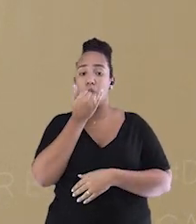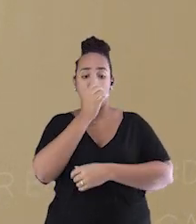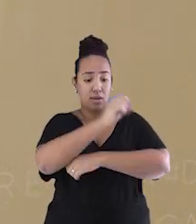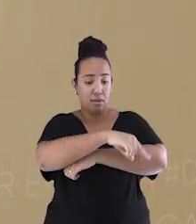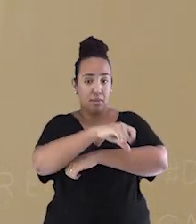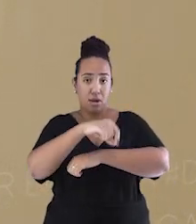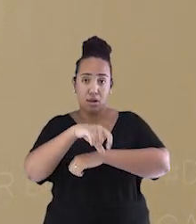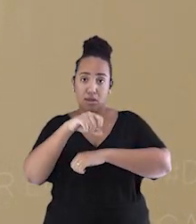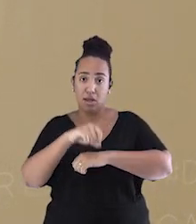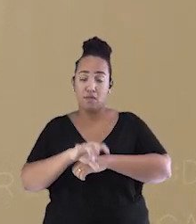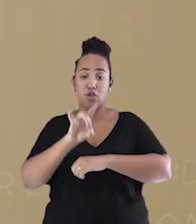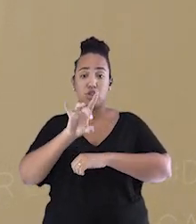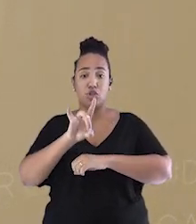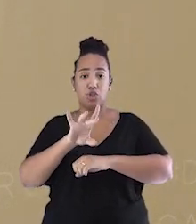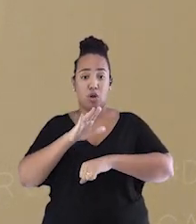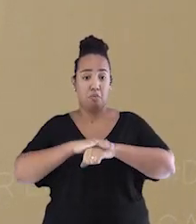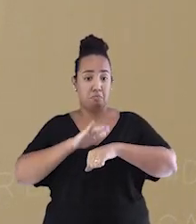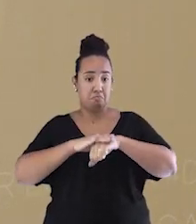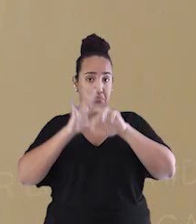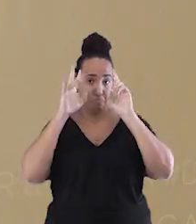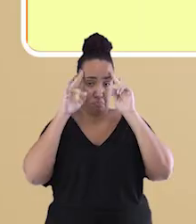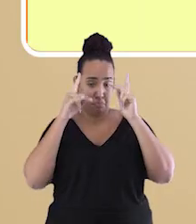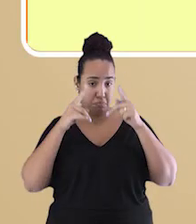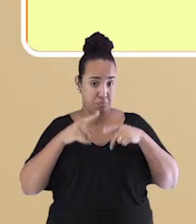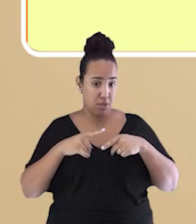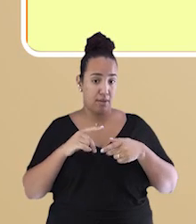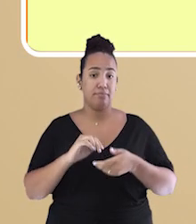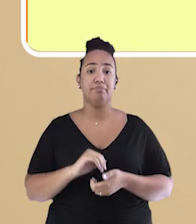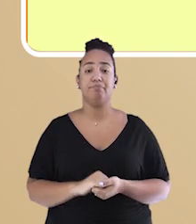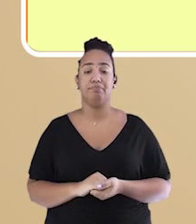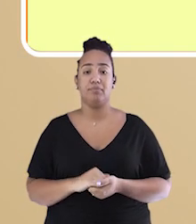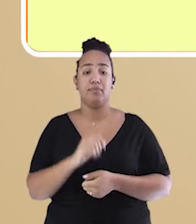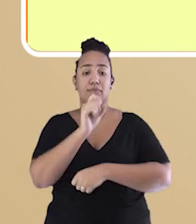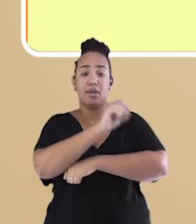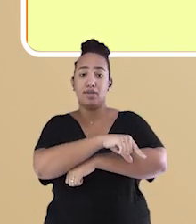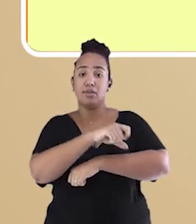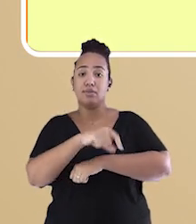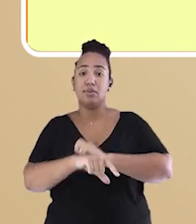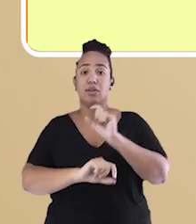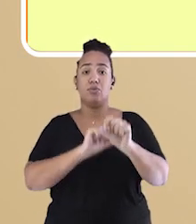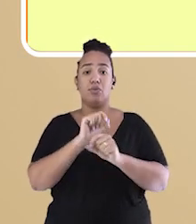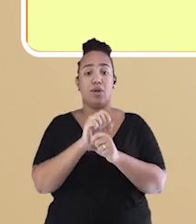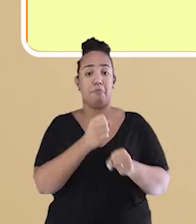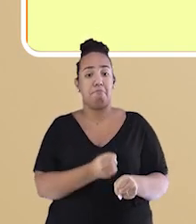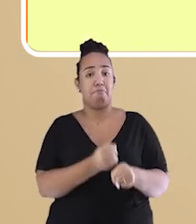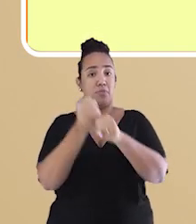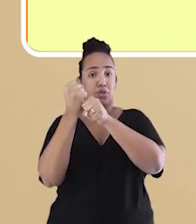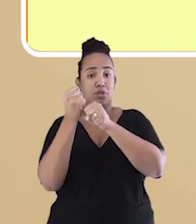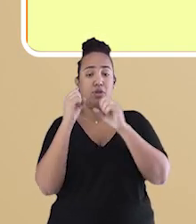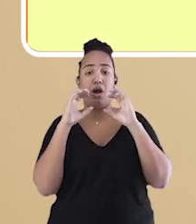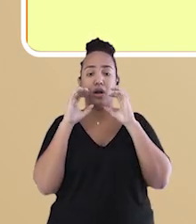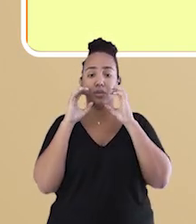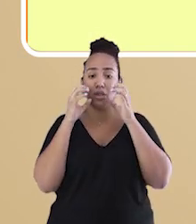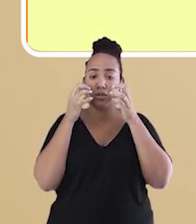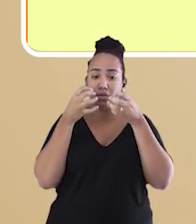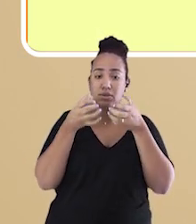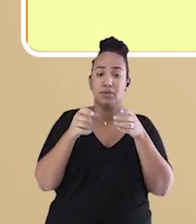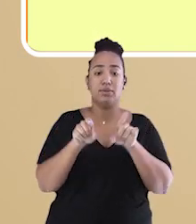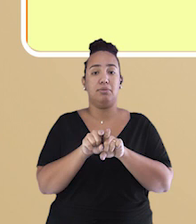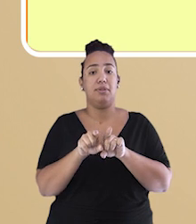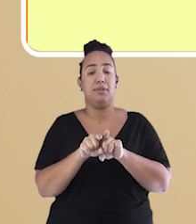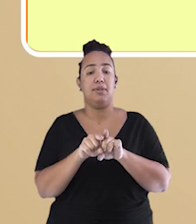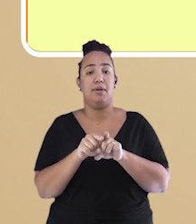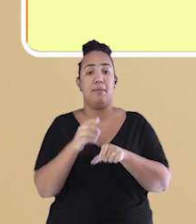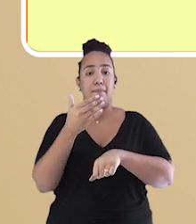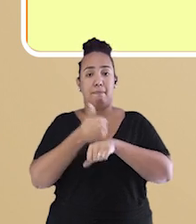sua existência, para conseguirem viver. Eles cultivavam a mandioca, o amendoim, tabaco,